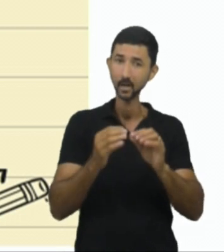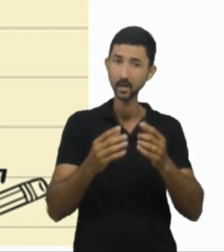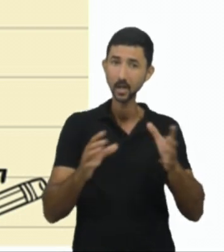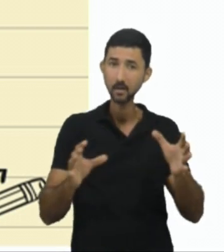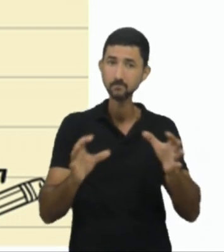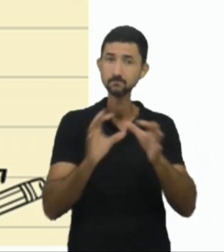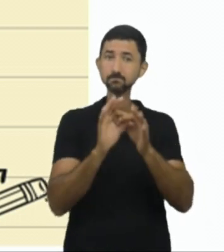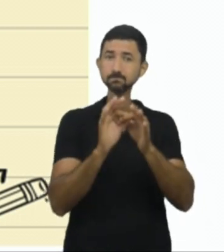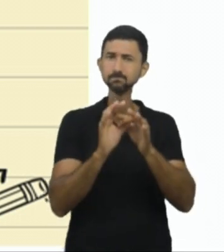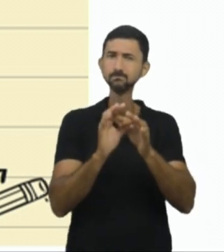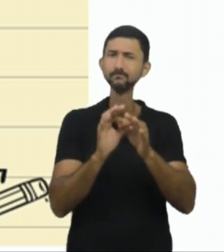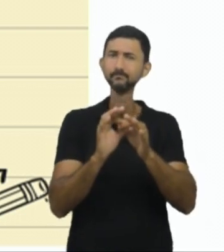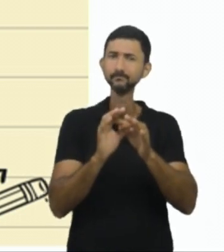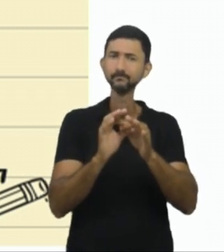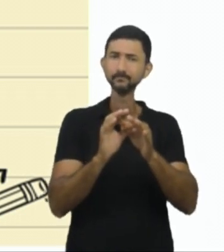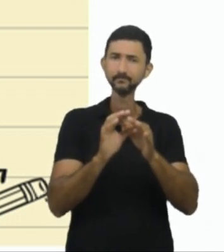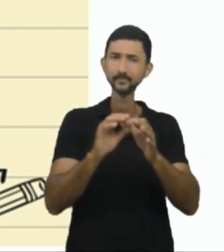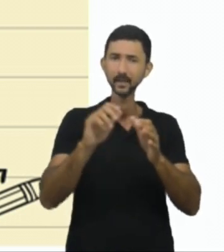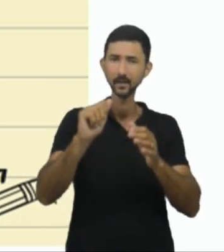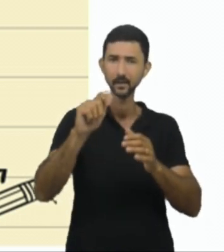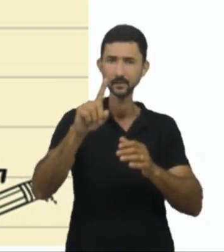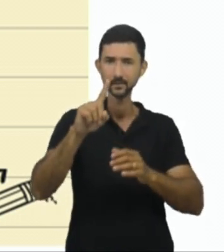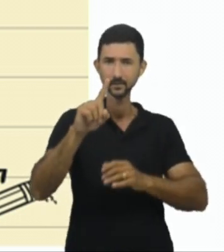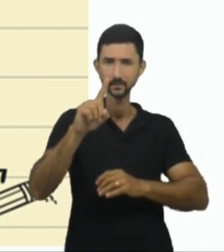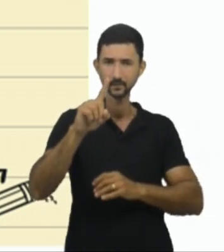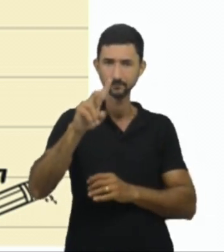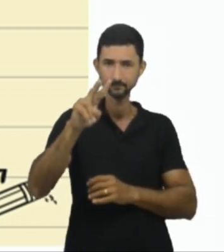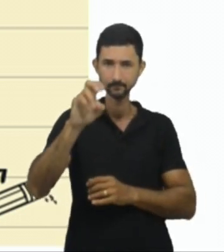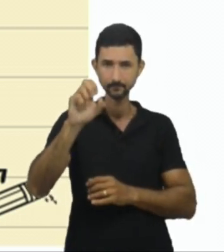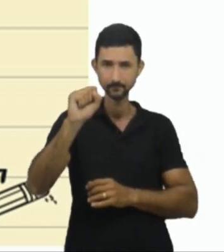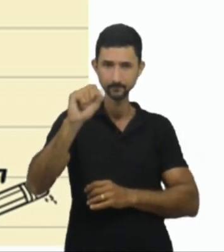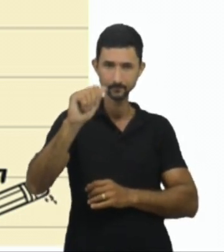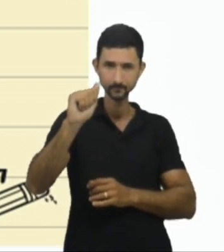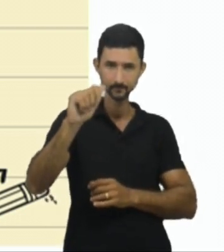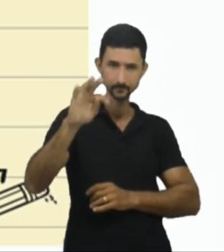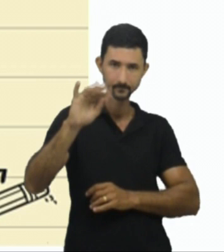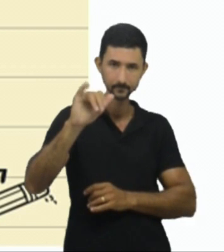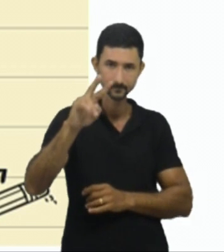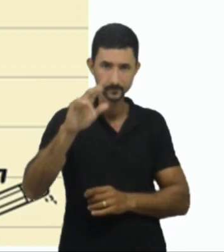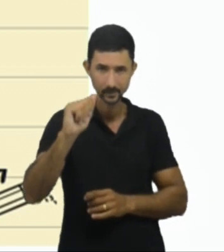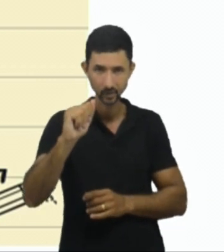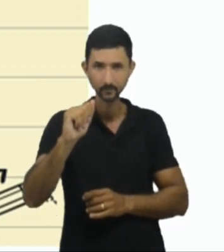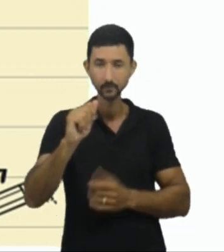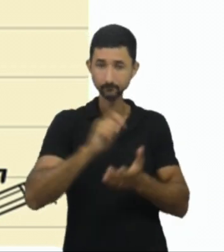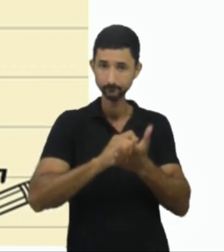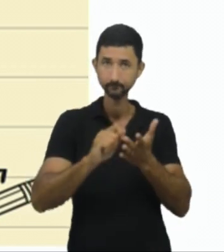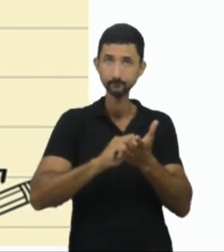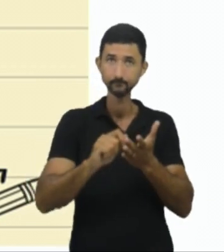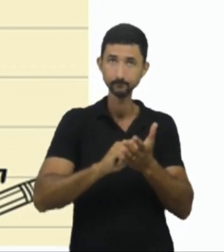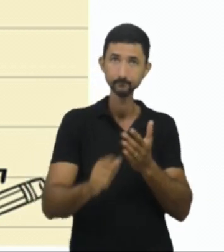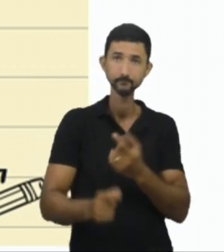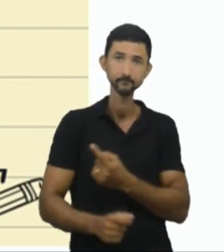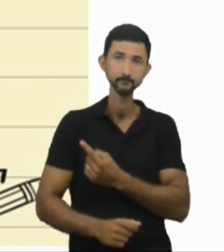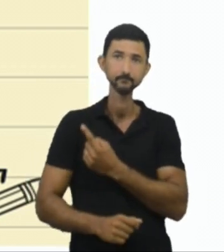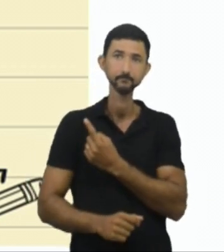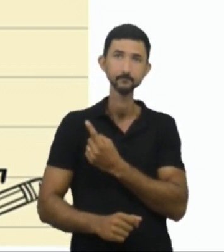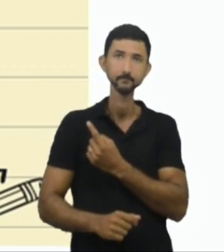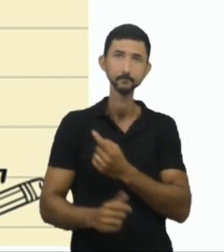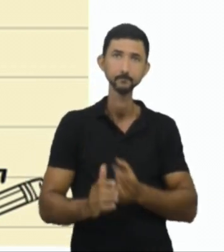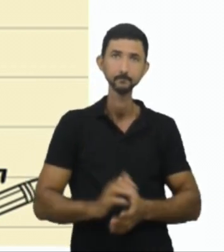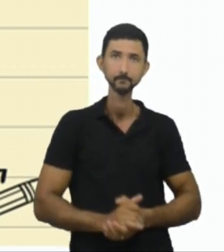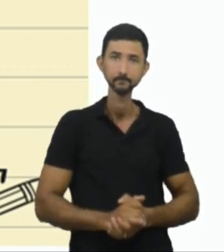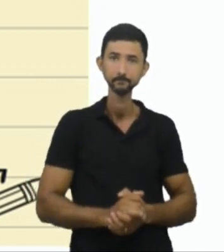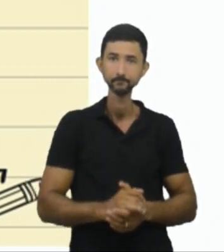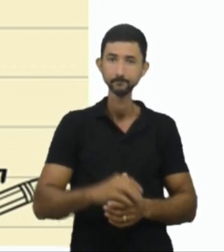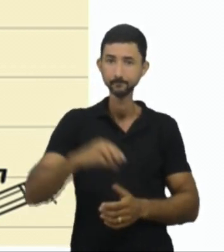nós chamamos de adversativa, ok? Tá anotando tudo aí? Vamos para mais uma. O